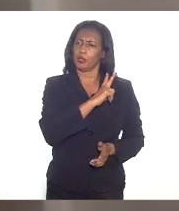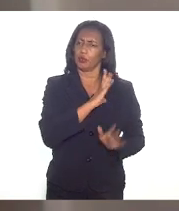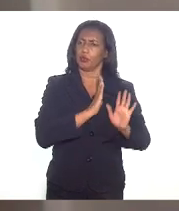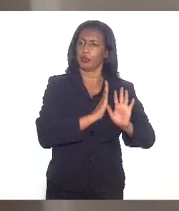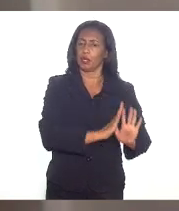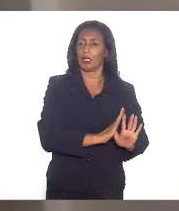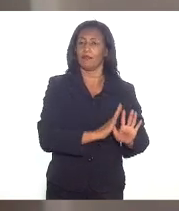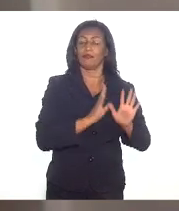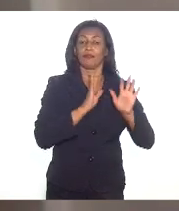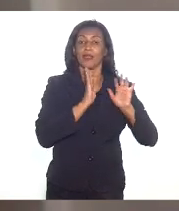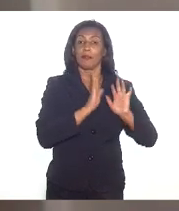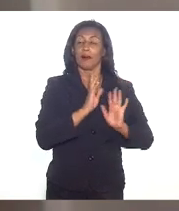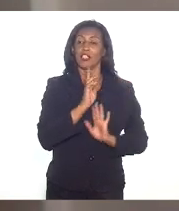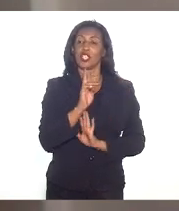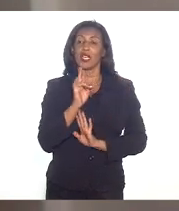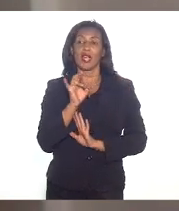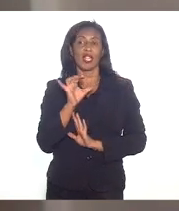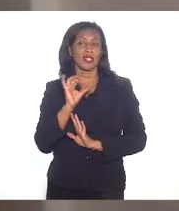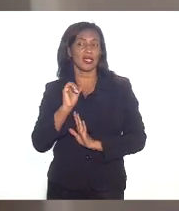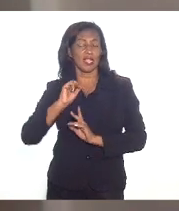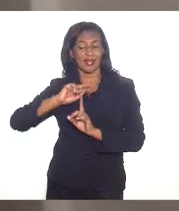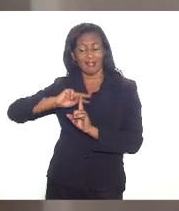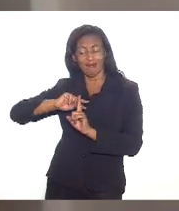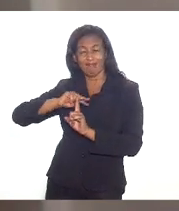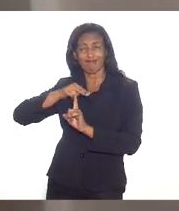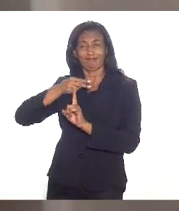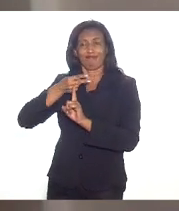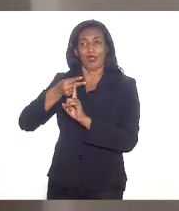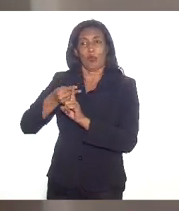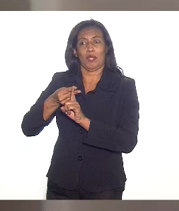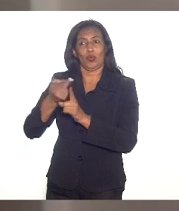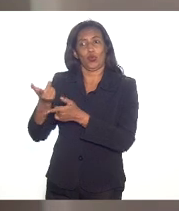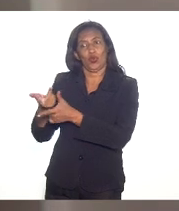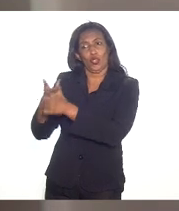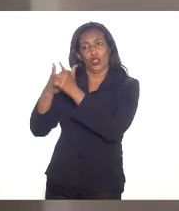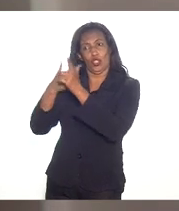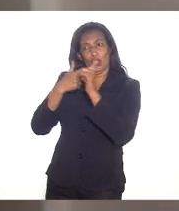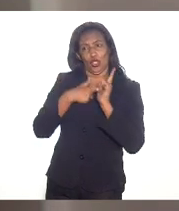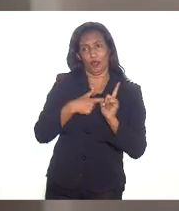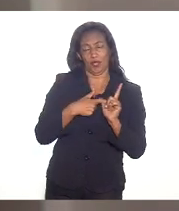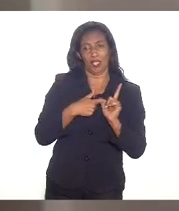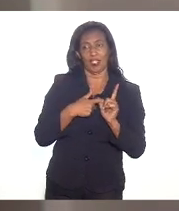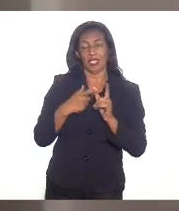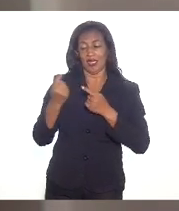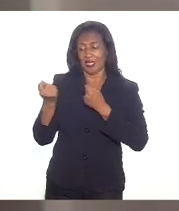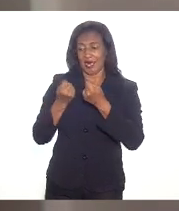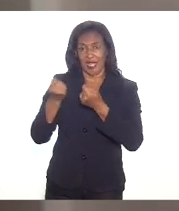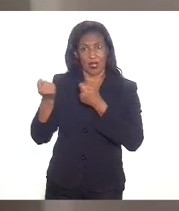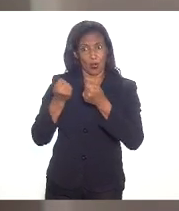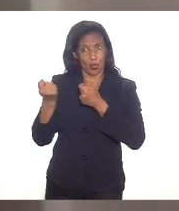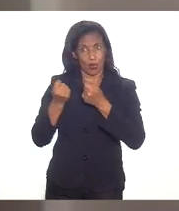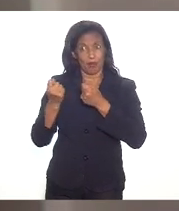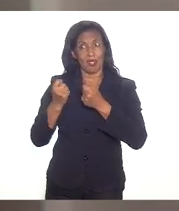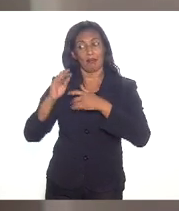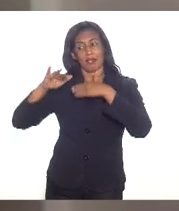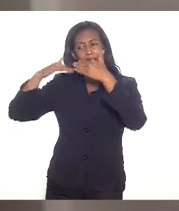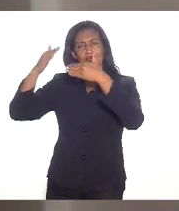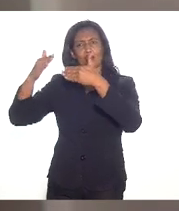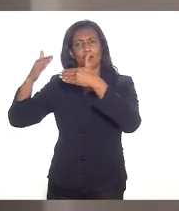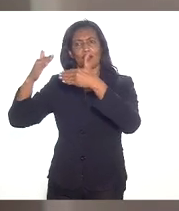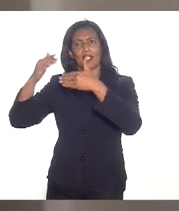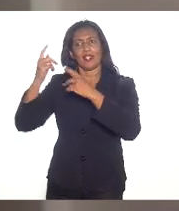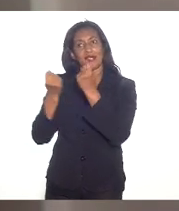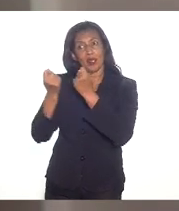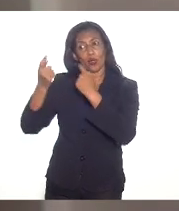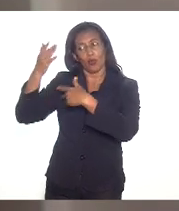que receita ela é procíclica, ela cresce mais proporcionalmente quando a economia cresce e cai mais proporcionalmente quando a